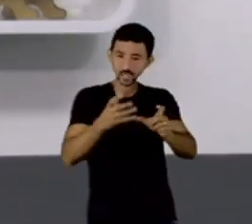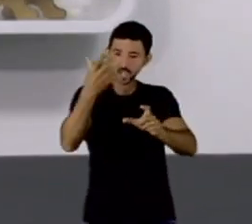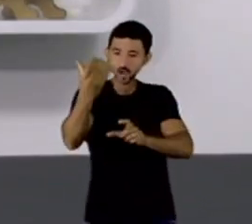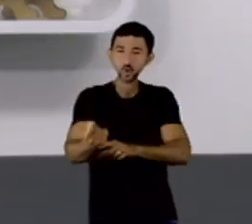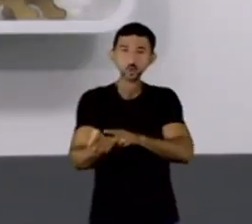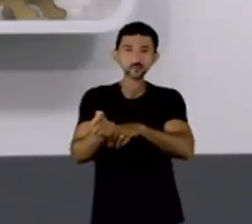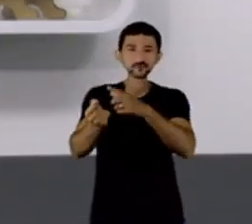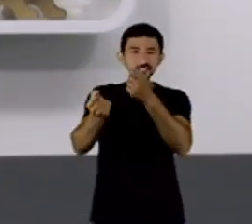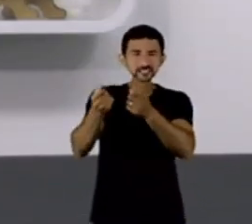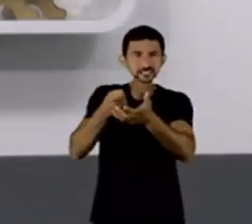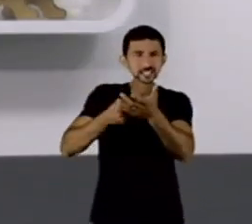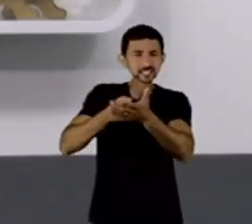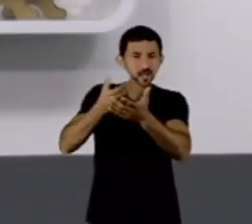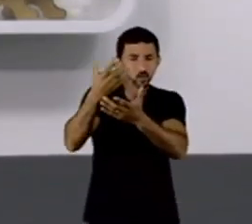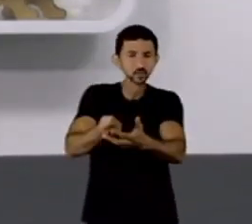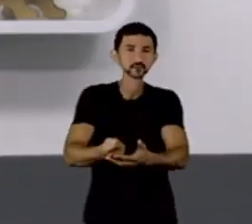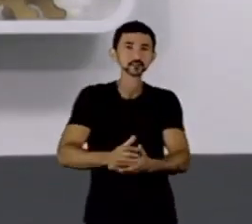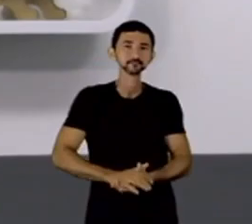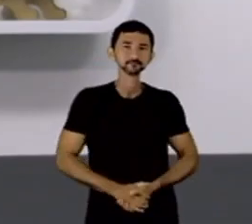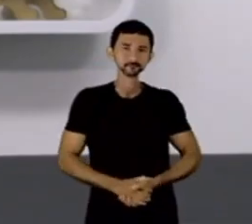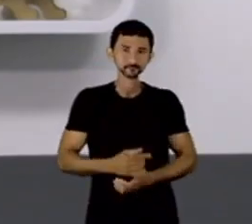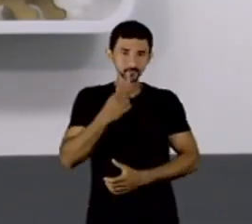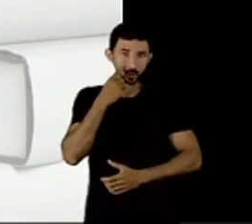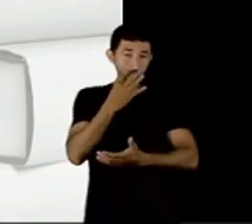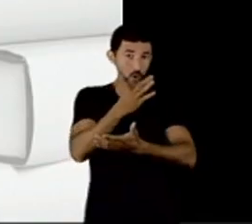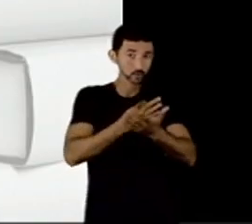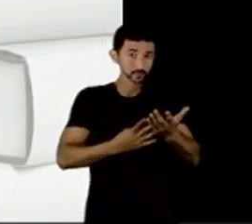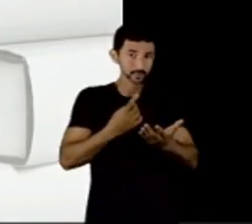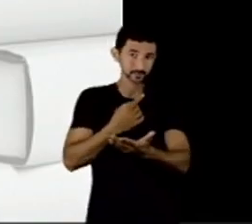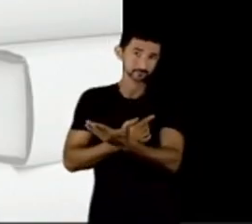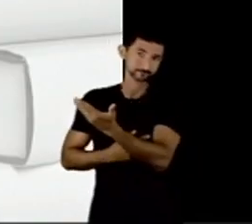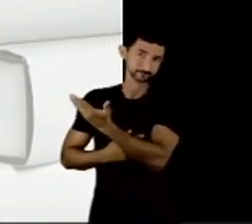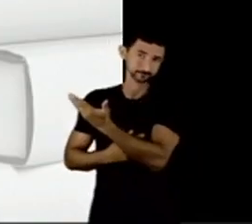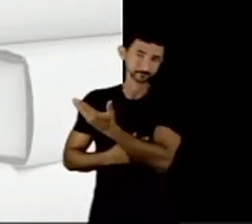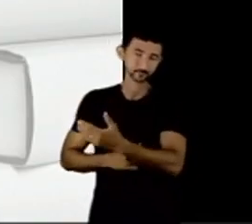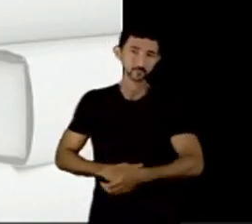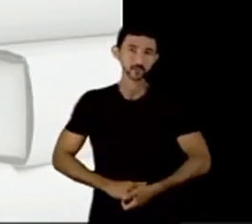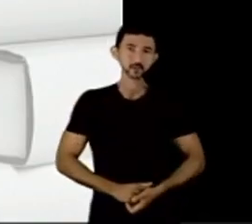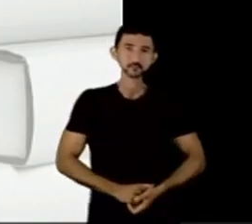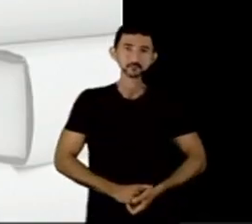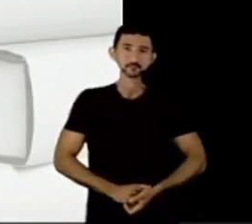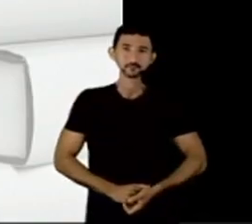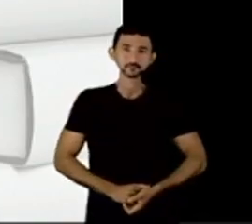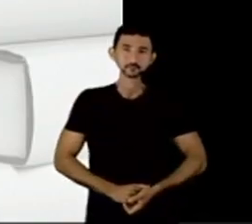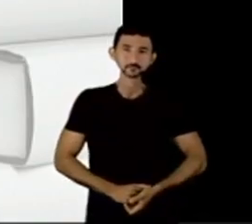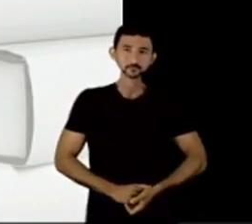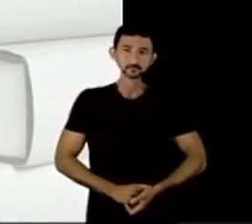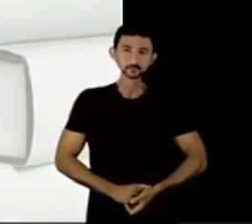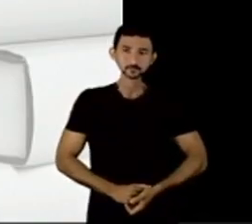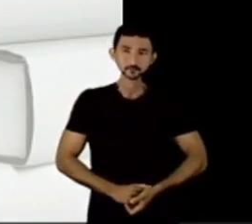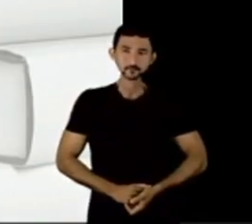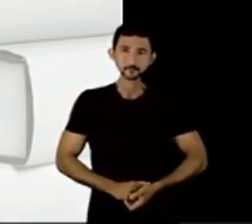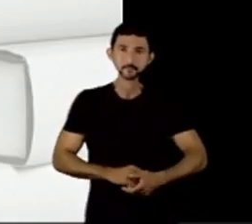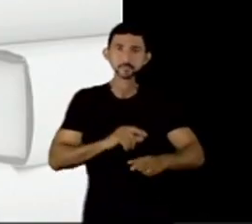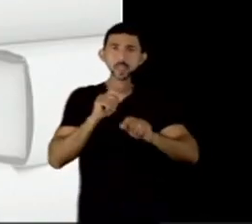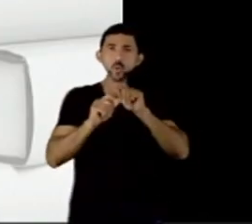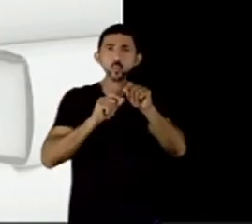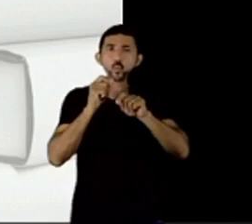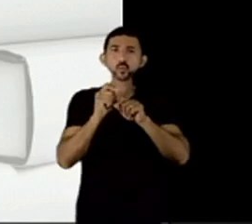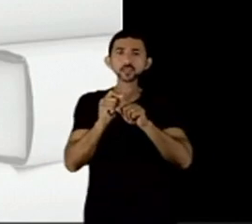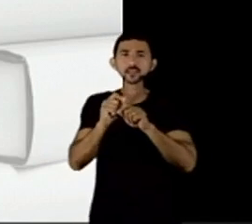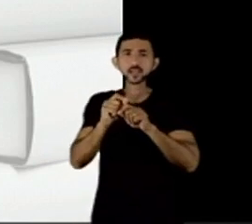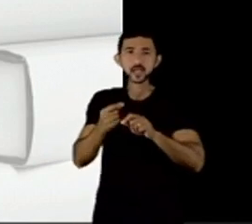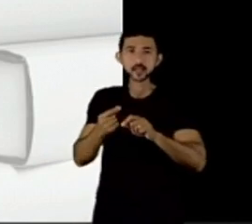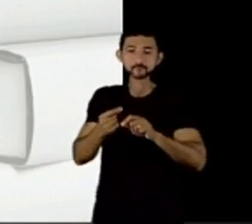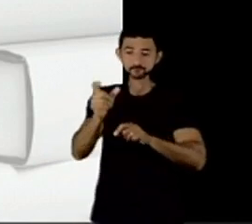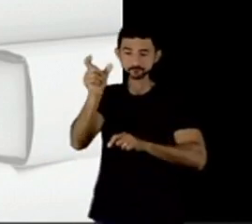convencer essa outra pessoa de algo. Volta lá para o texto para você pensar junto comigo na pergunta. Olha o que ele diz. O que a vida te